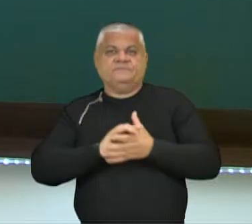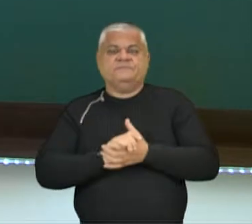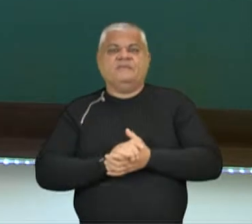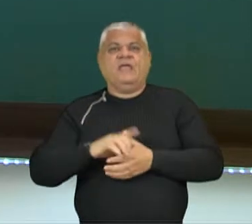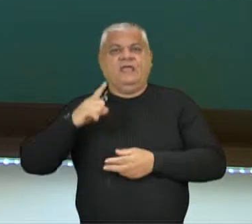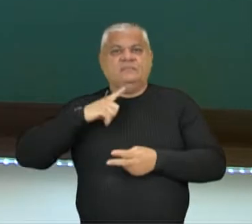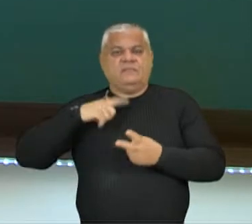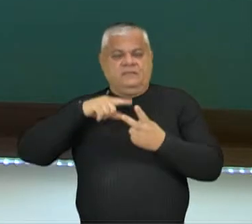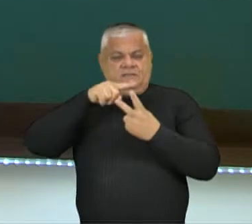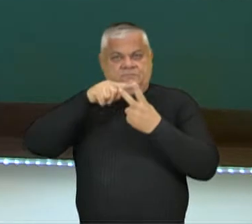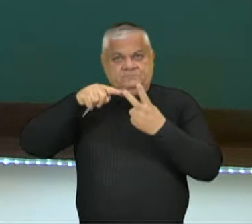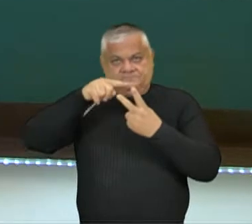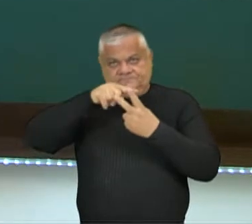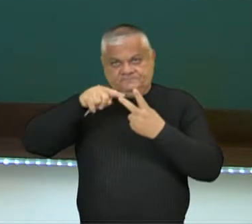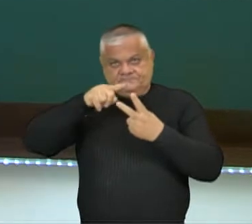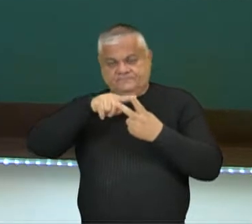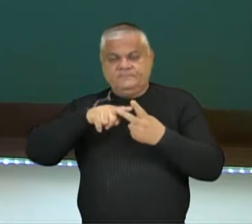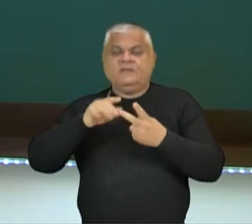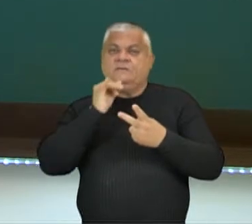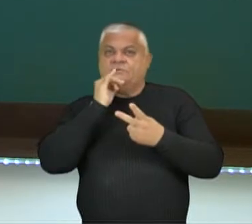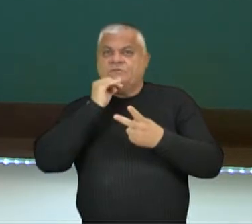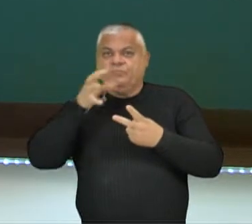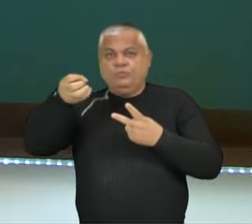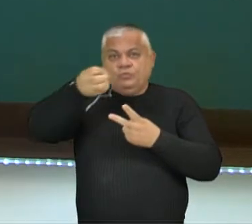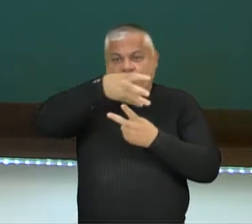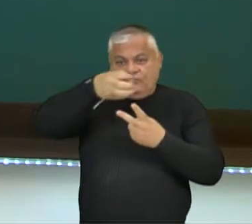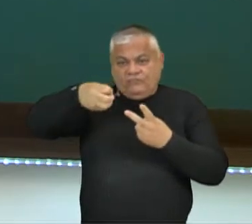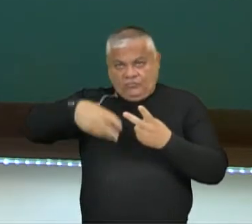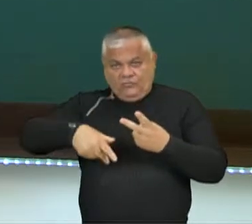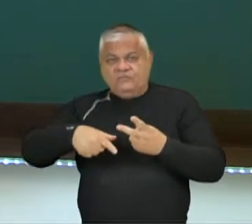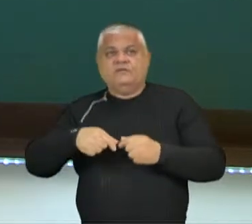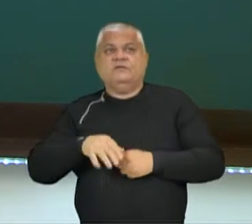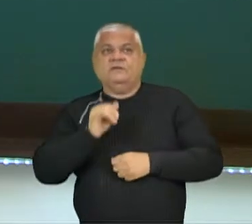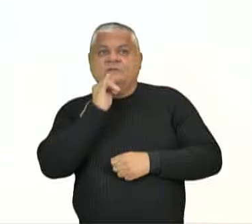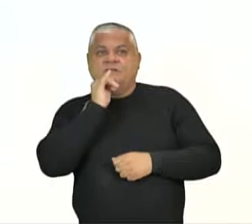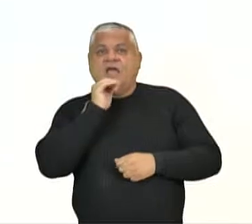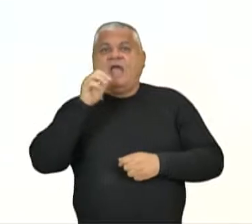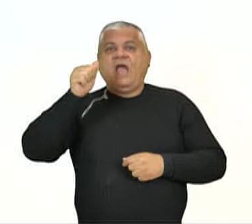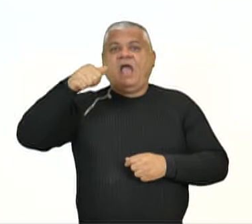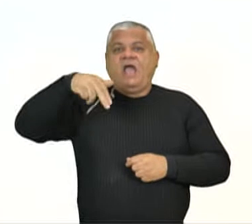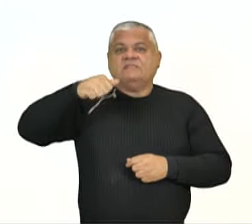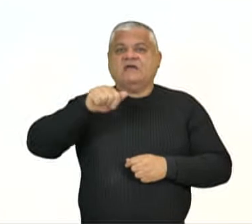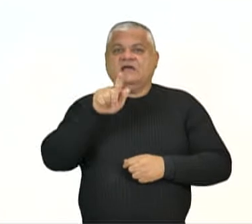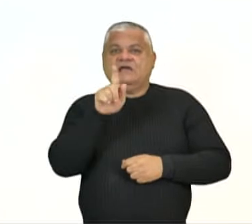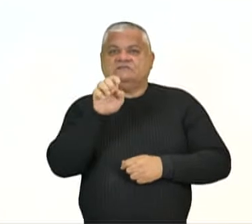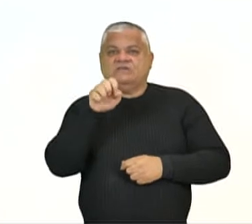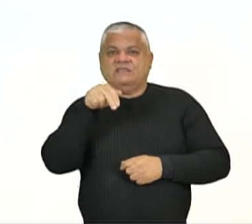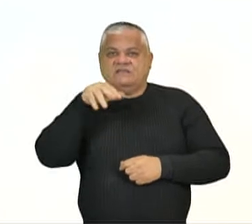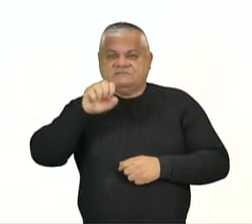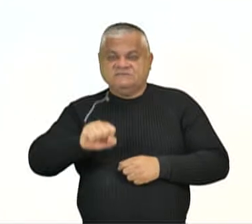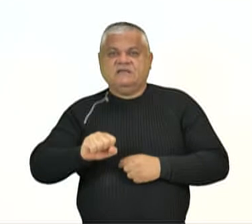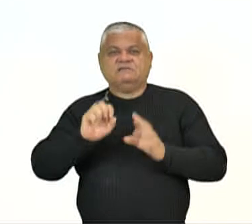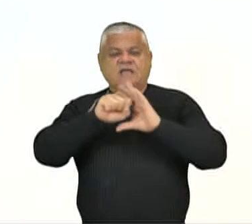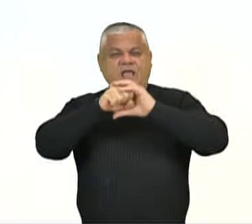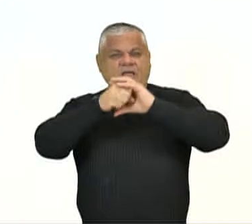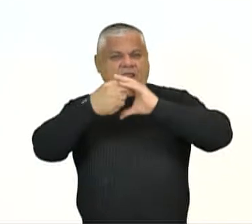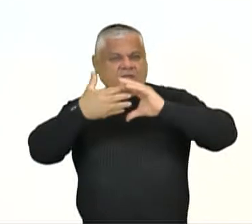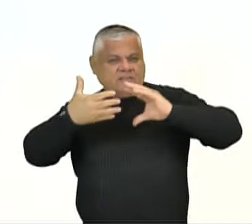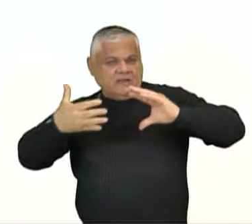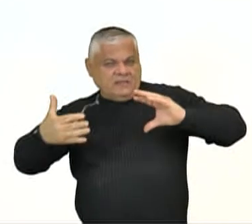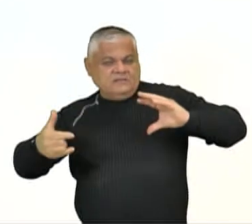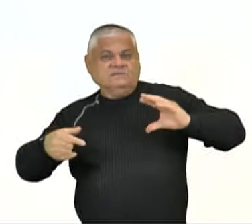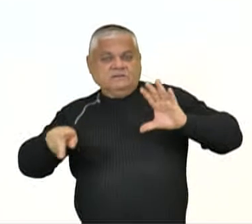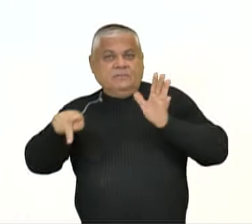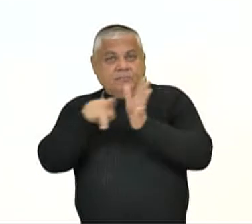tem dois caminhos para que novas espécies surjam. A anagênese é um processo em que as características dos indivíduos